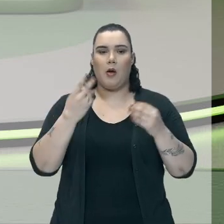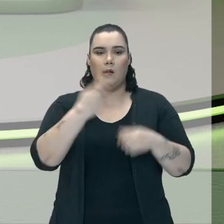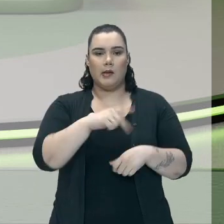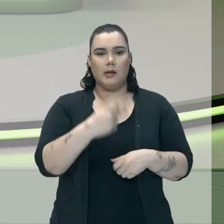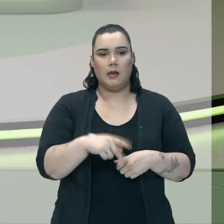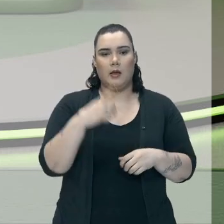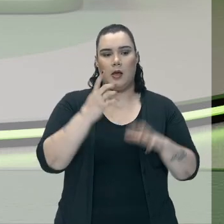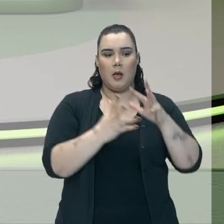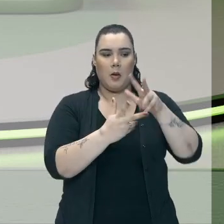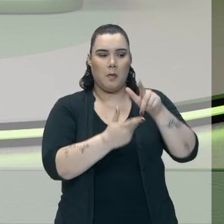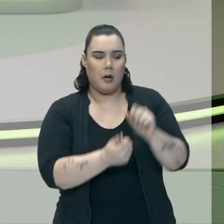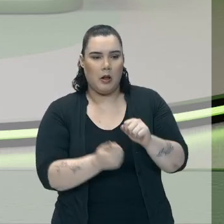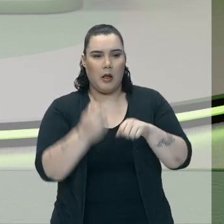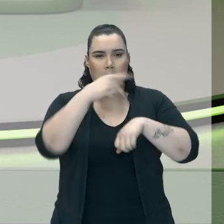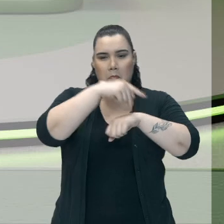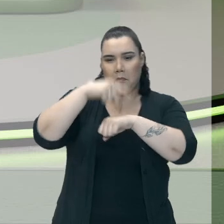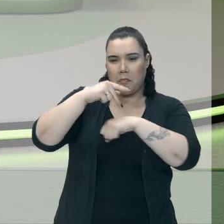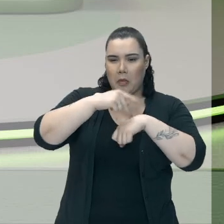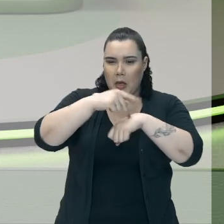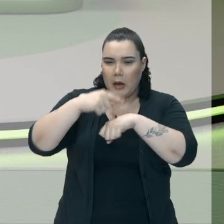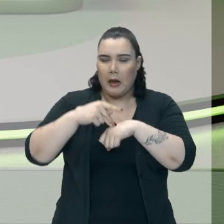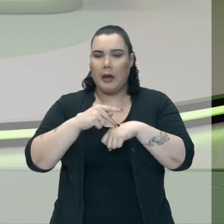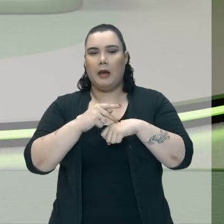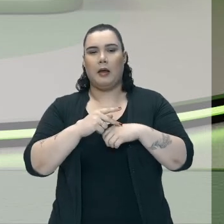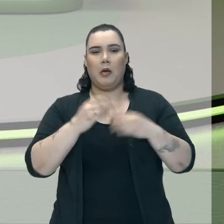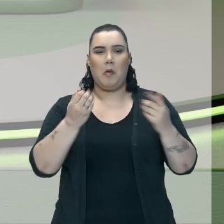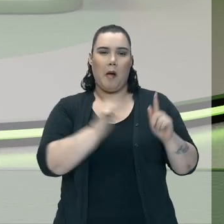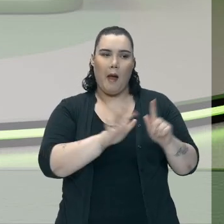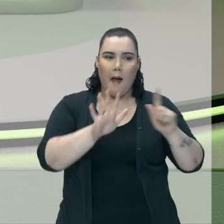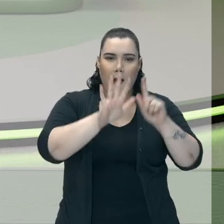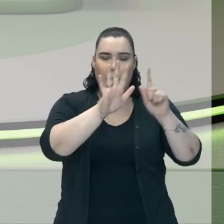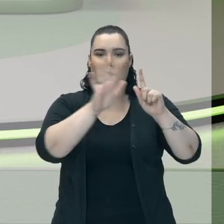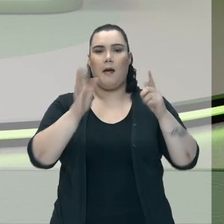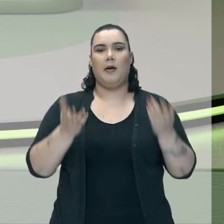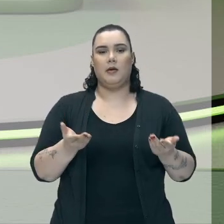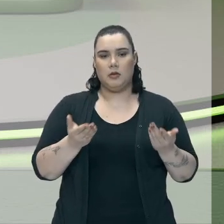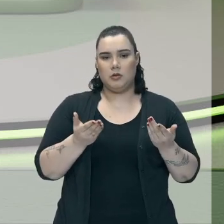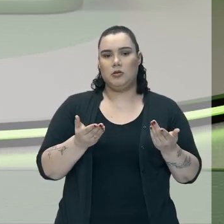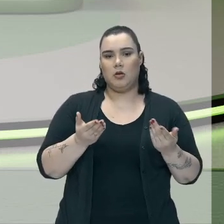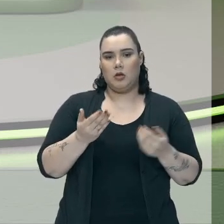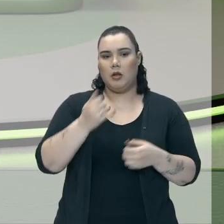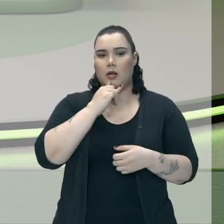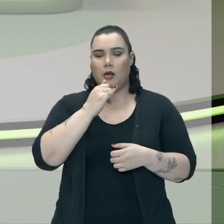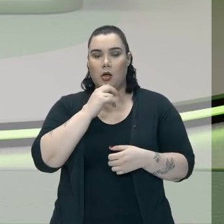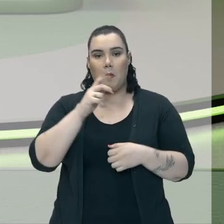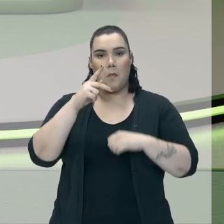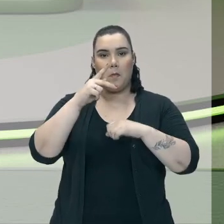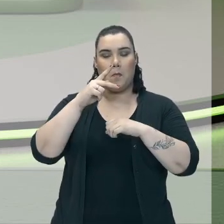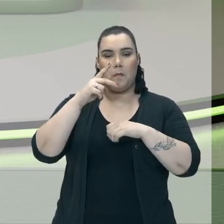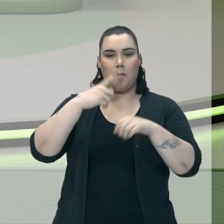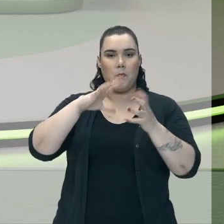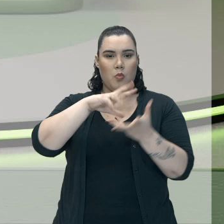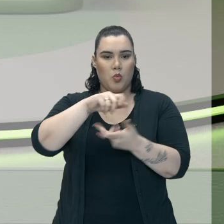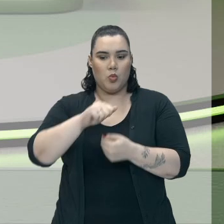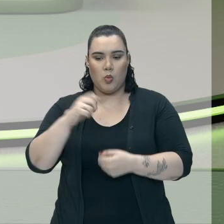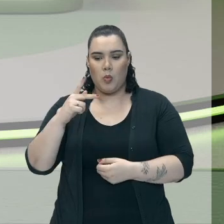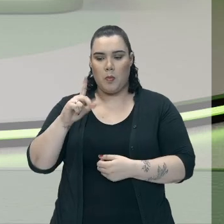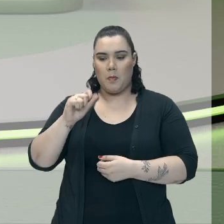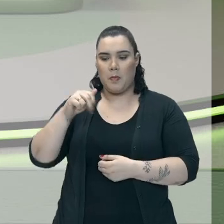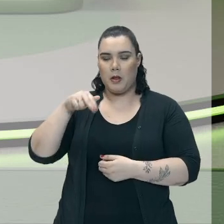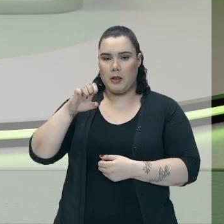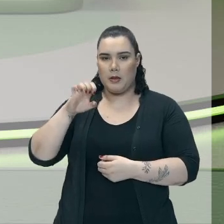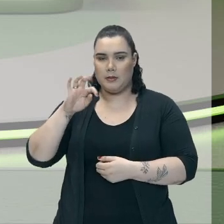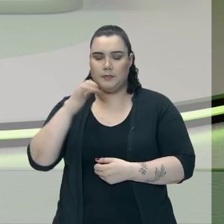se ele é um planeta rochoso, se ele é um planeta gasoso, como Júpiter, por exemplo. Júpiter é um planeta